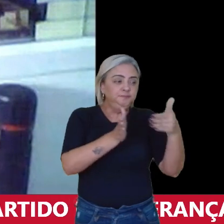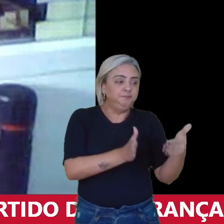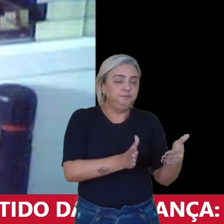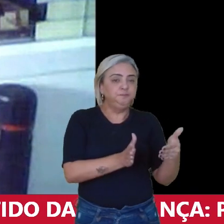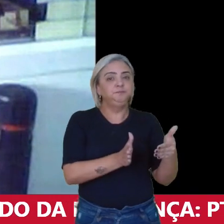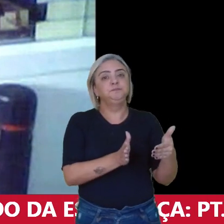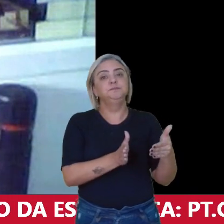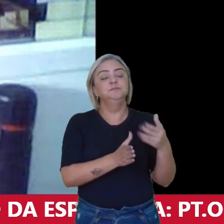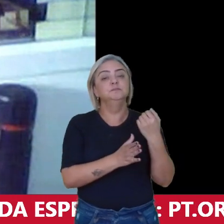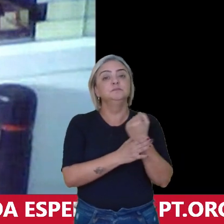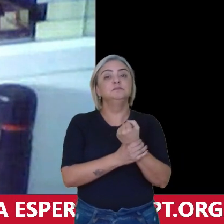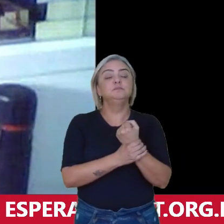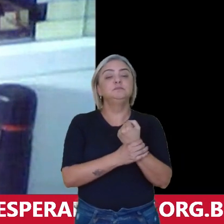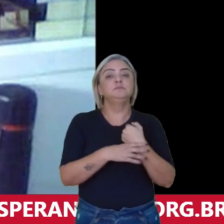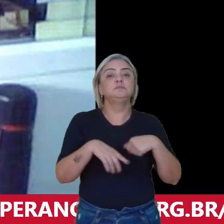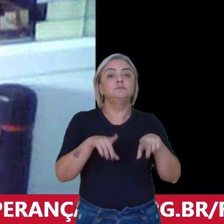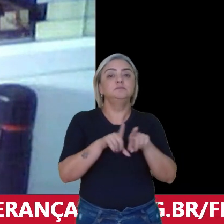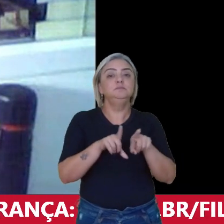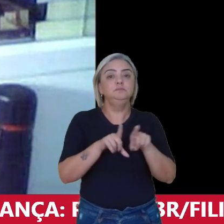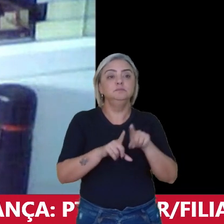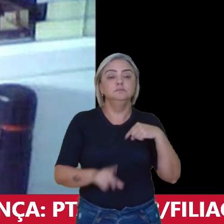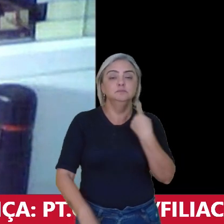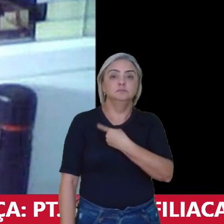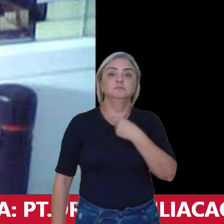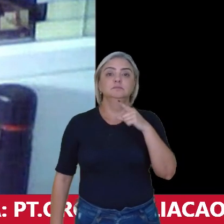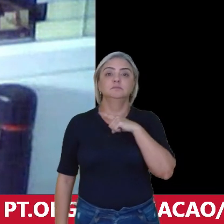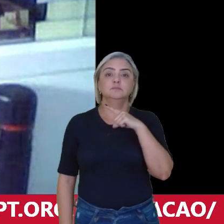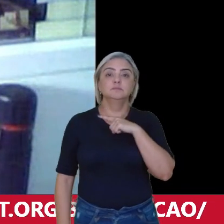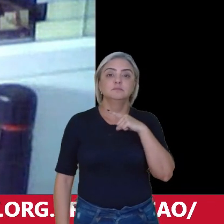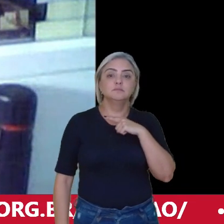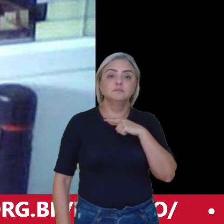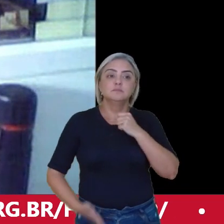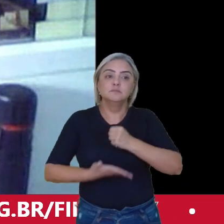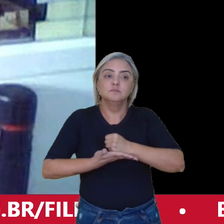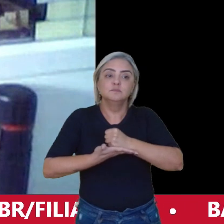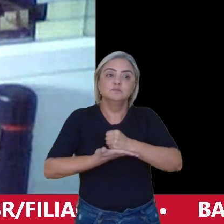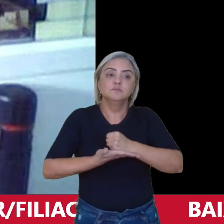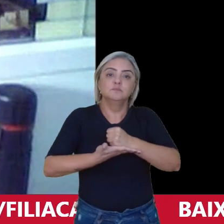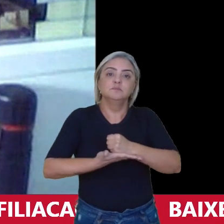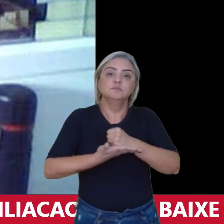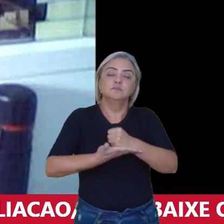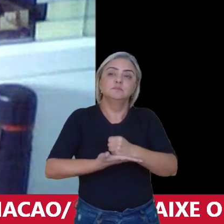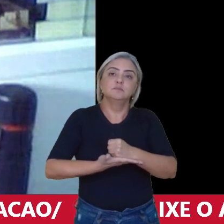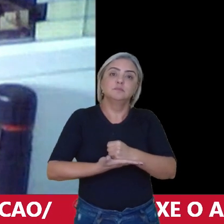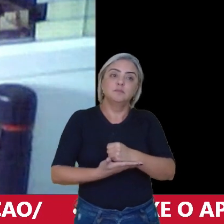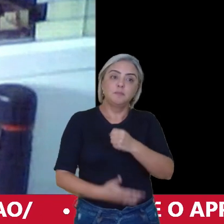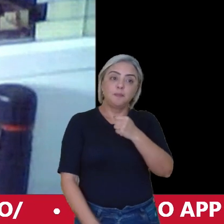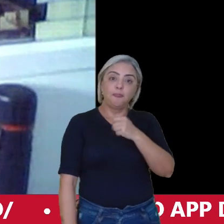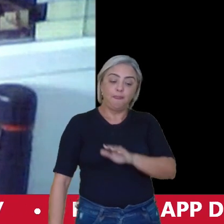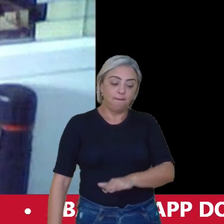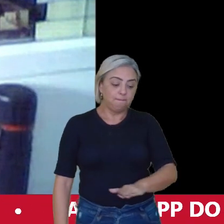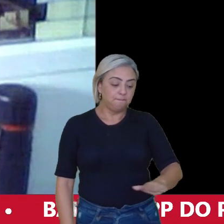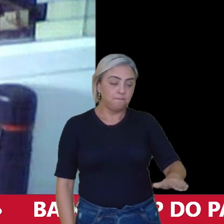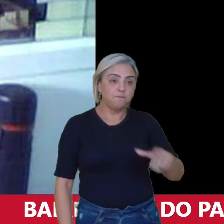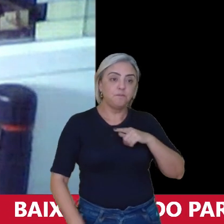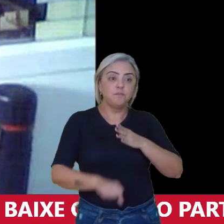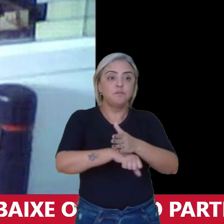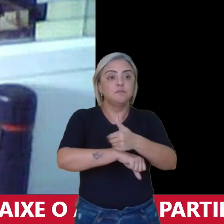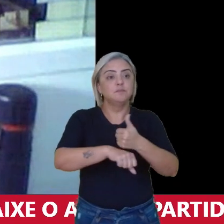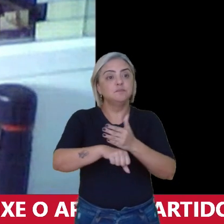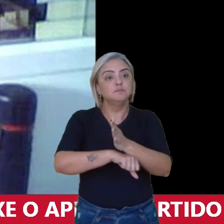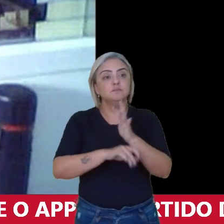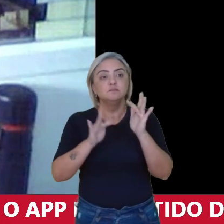outro, garantindo também que nós tivéssemos apoio para que as crianças pudessem ter acesso